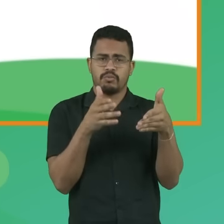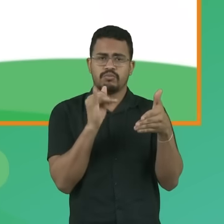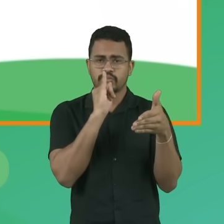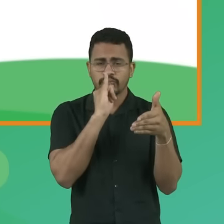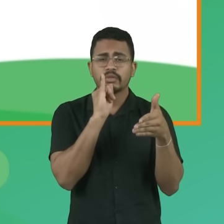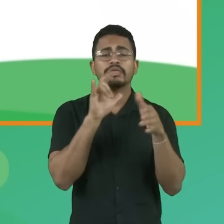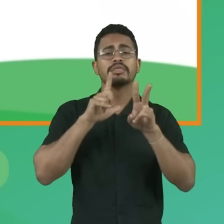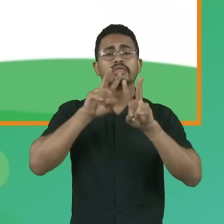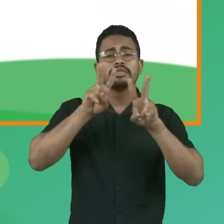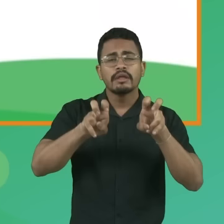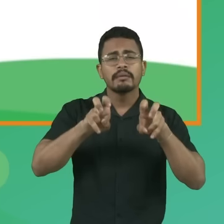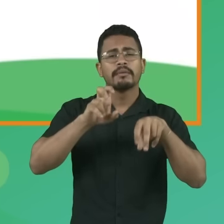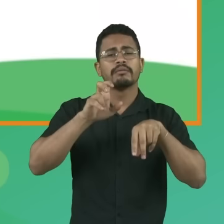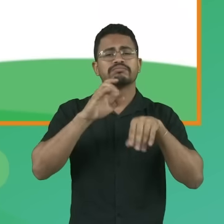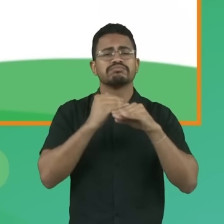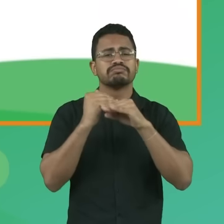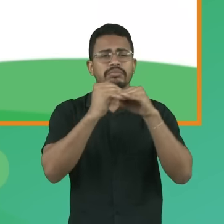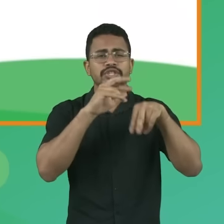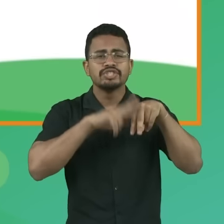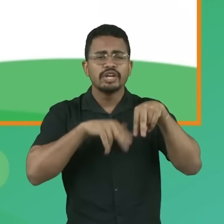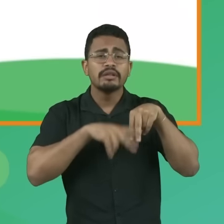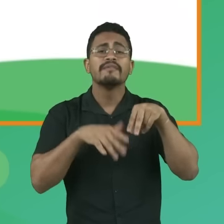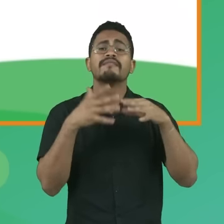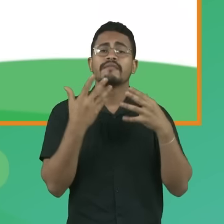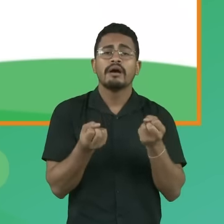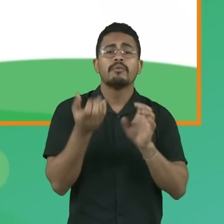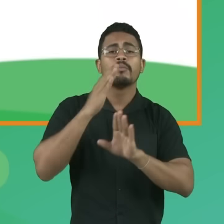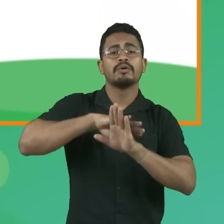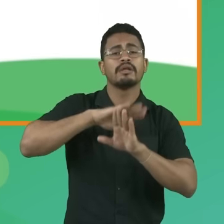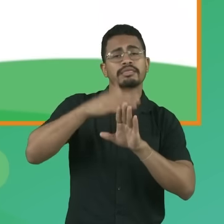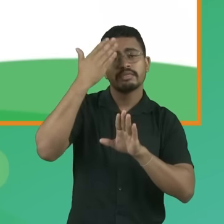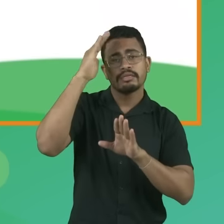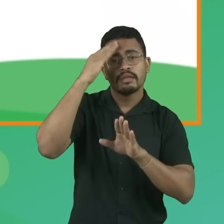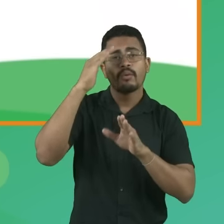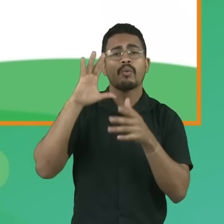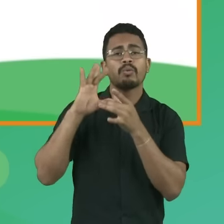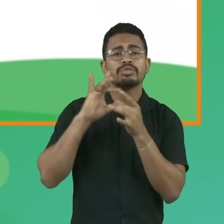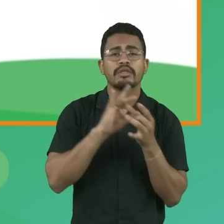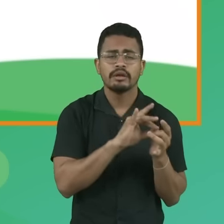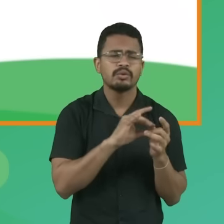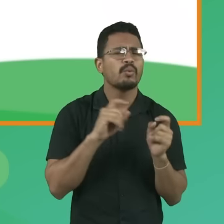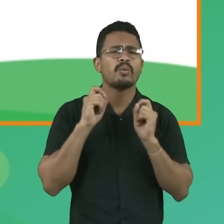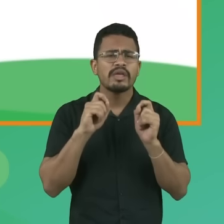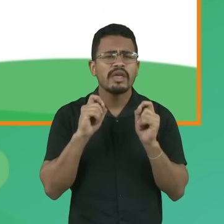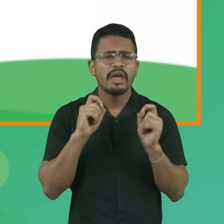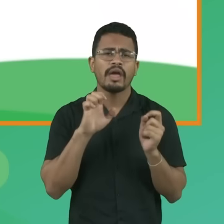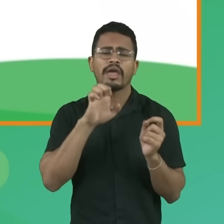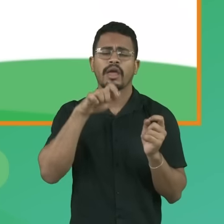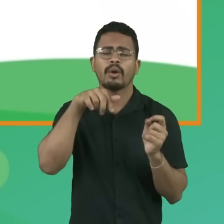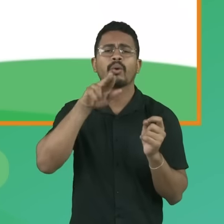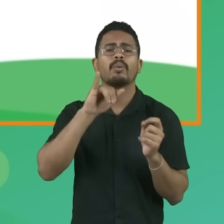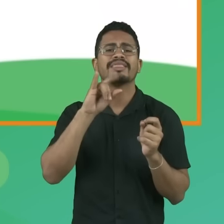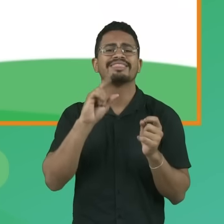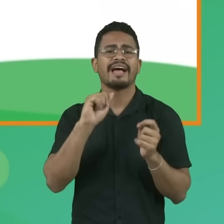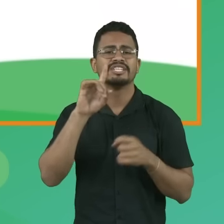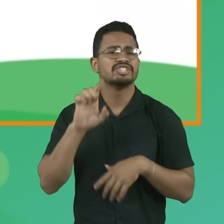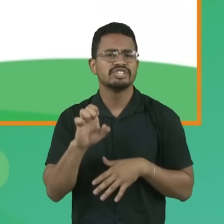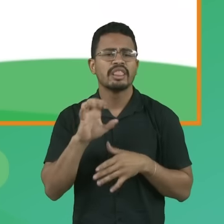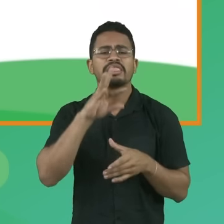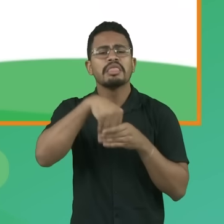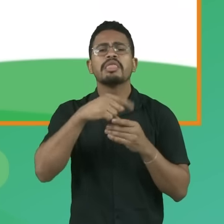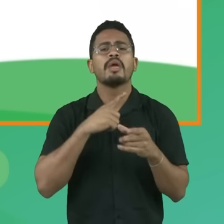tema Equidade de Gênero, vamos entender o contexto desse tema. O que é essa Equidade de Gênero, né? O que ela envolve, o que ela engloba.